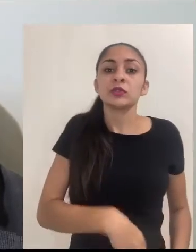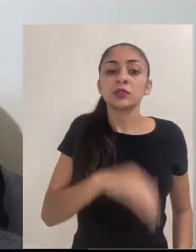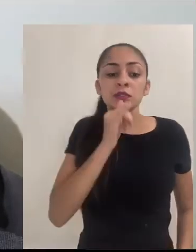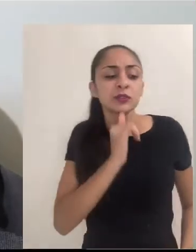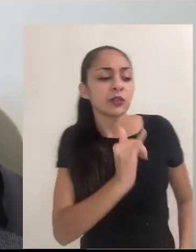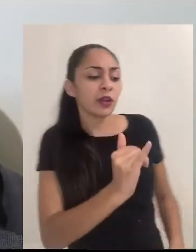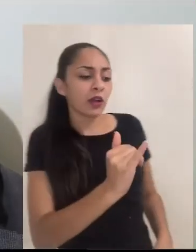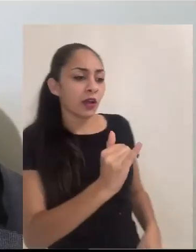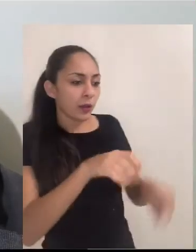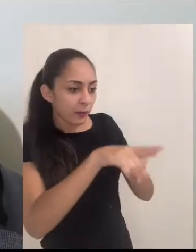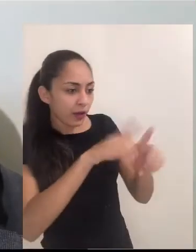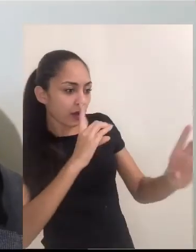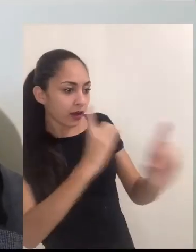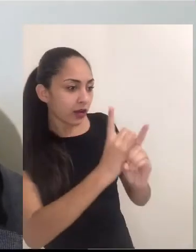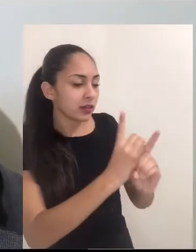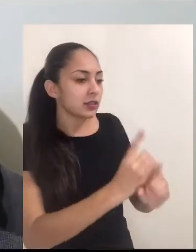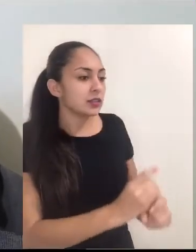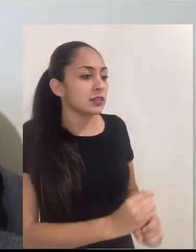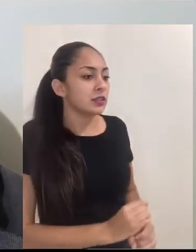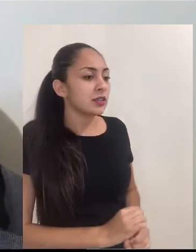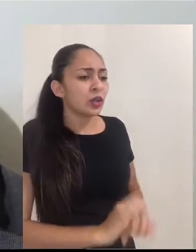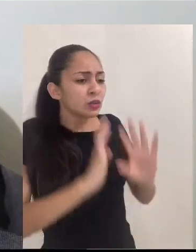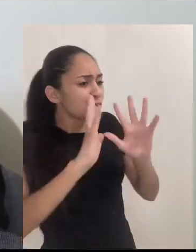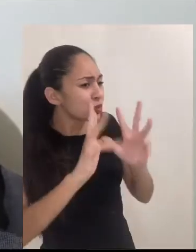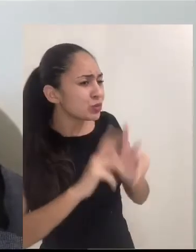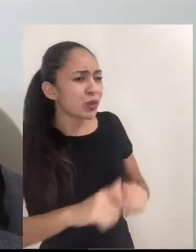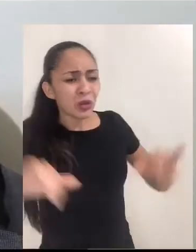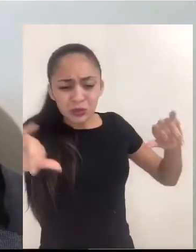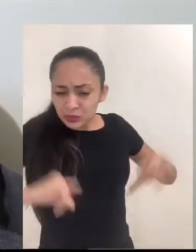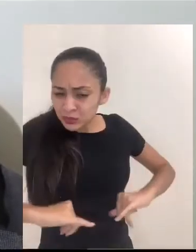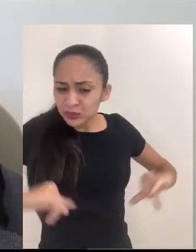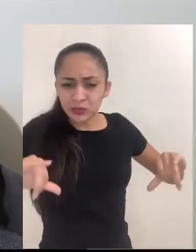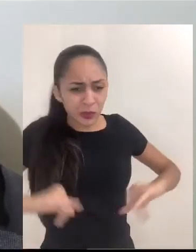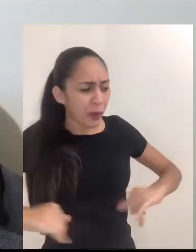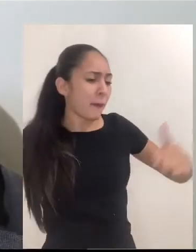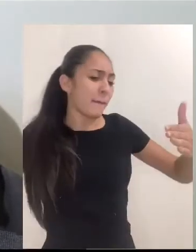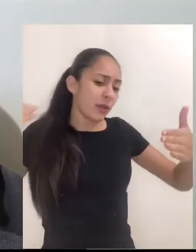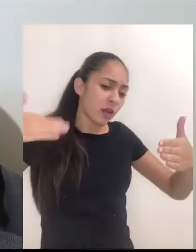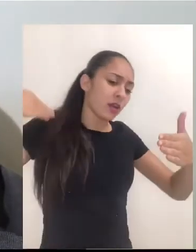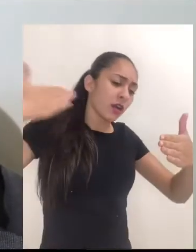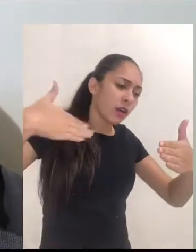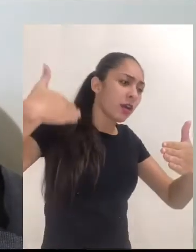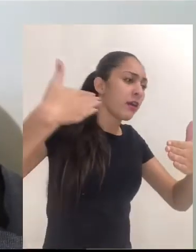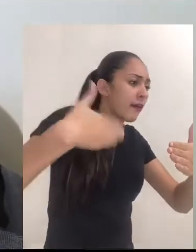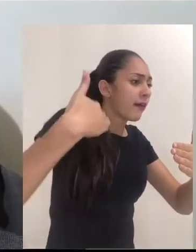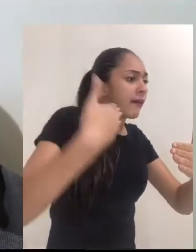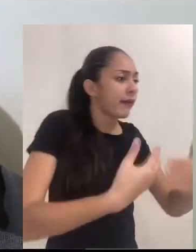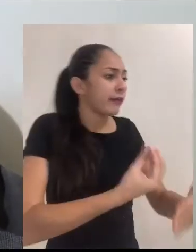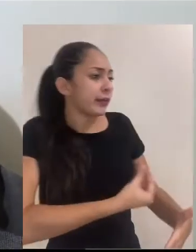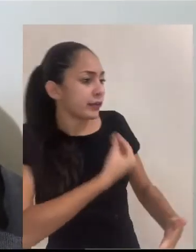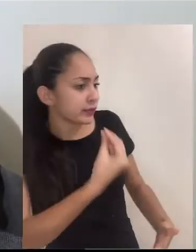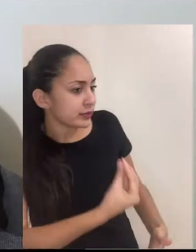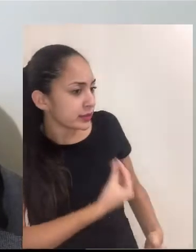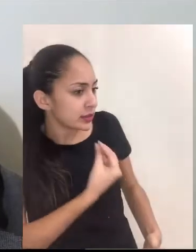seus irmãos que tudo o que aconteceu na vida dele não foi por causa simplesmente das